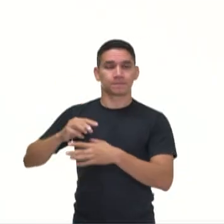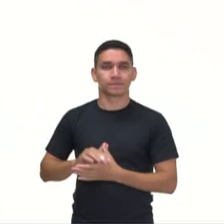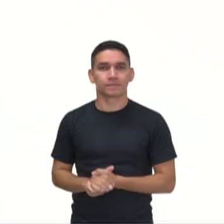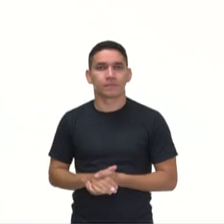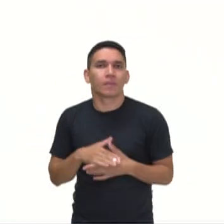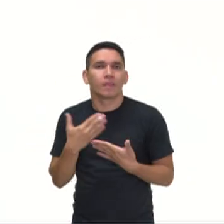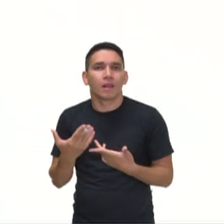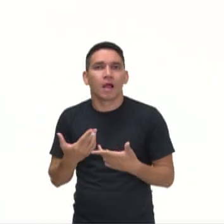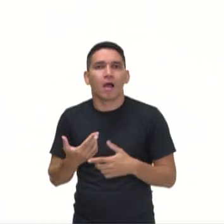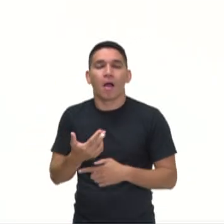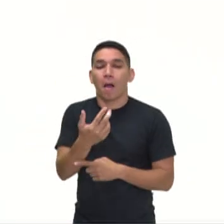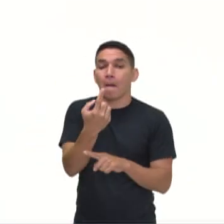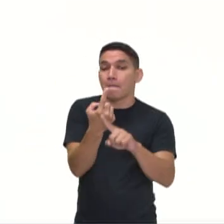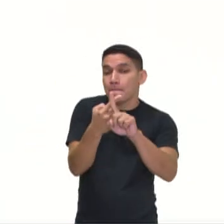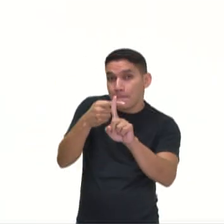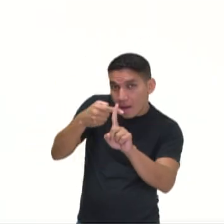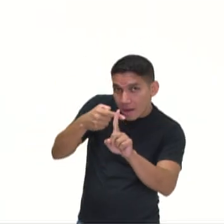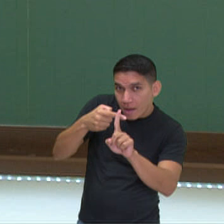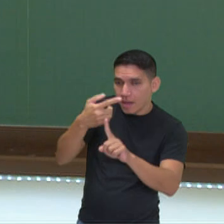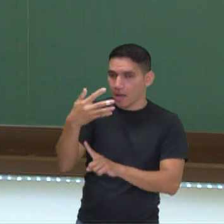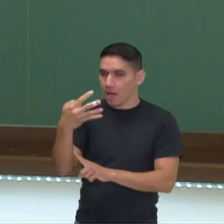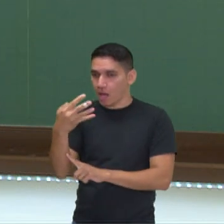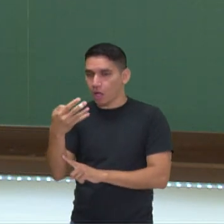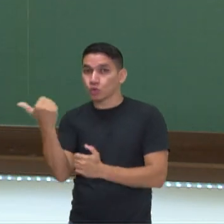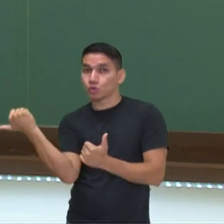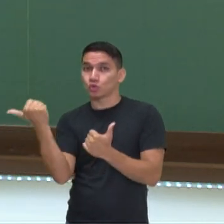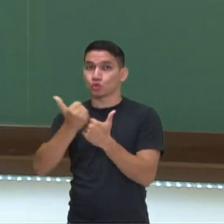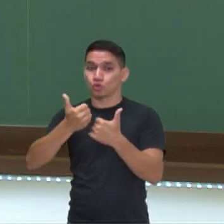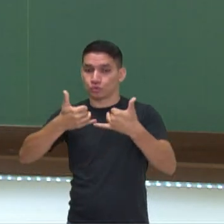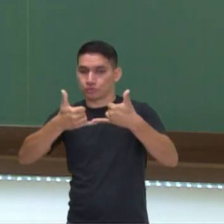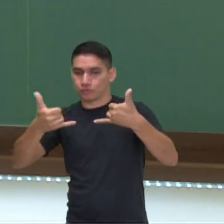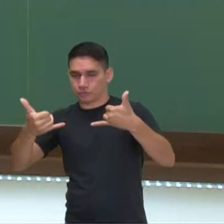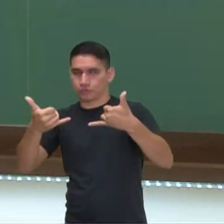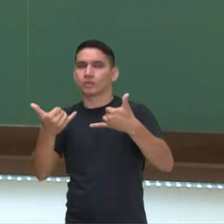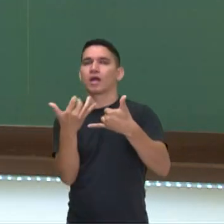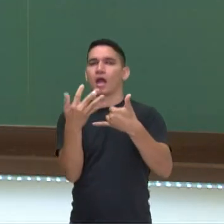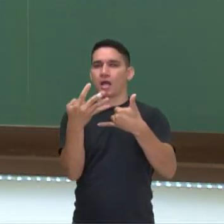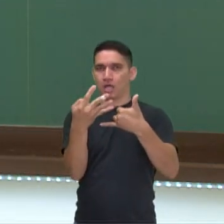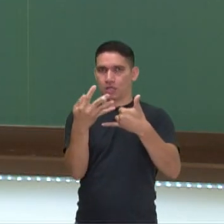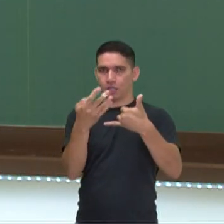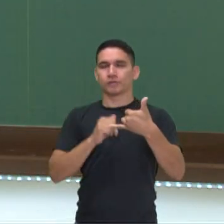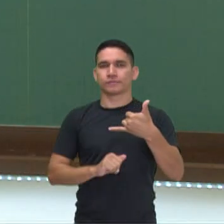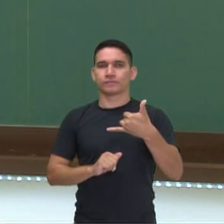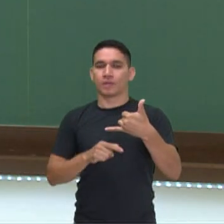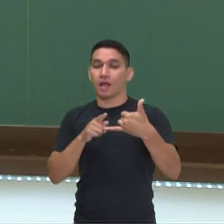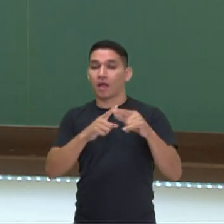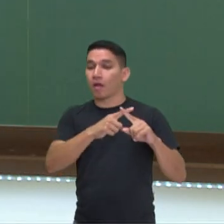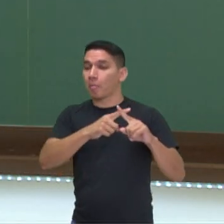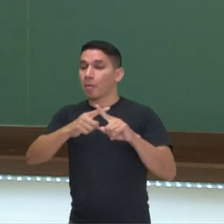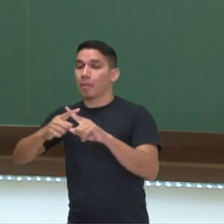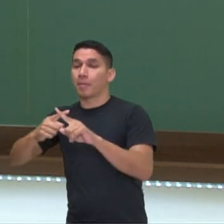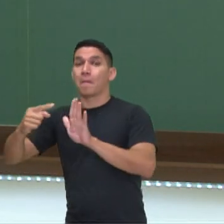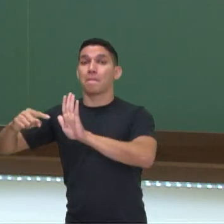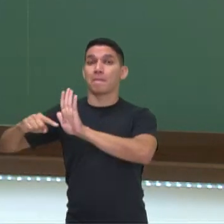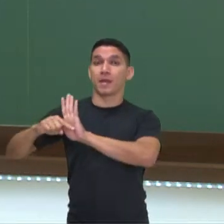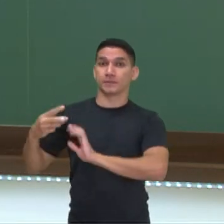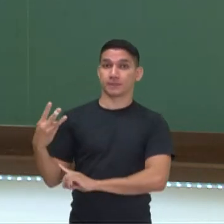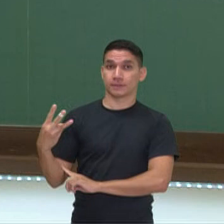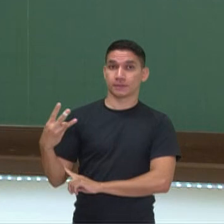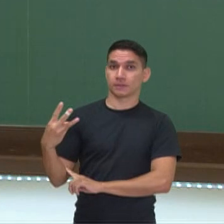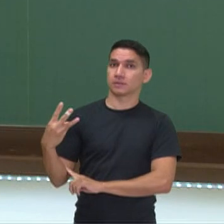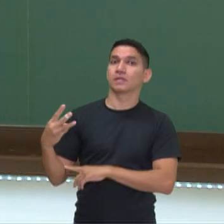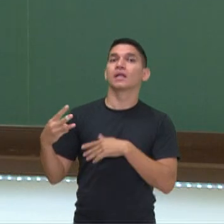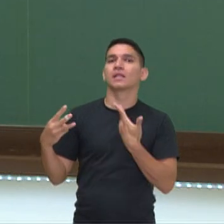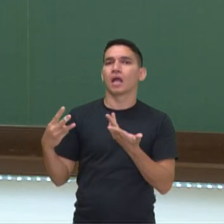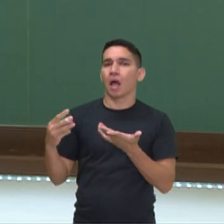a gente pega esse mais 14 substitui nesse tracinho E aí multiplicamos por menos três